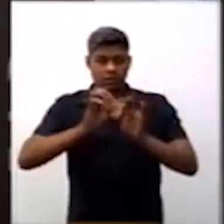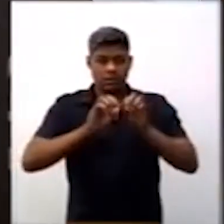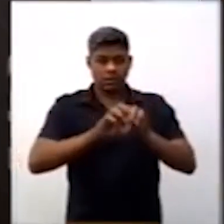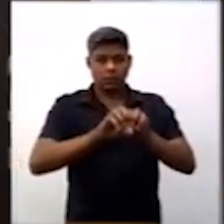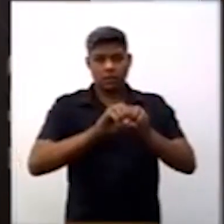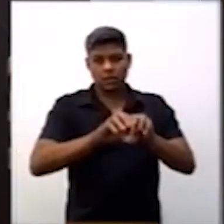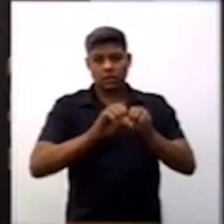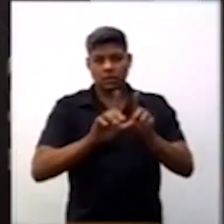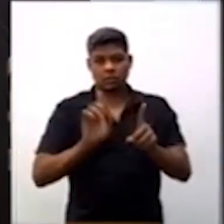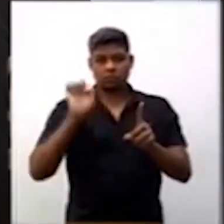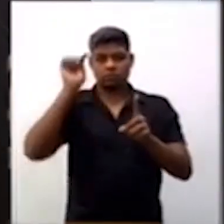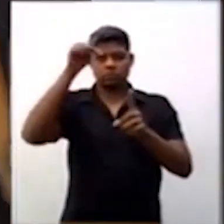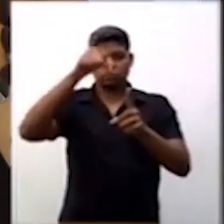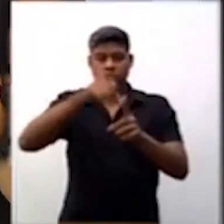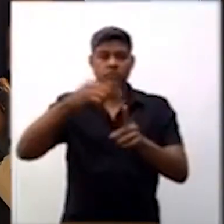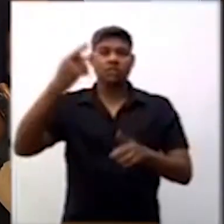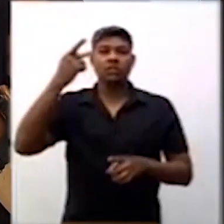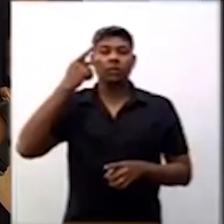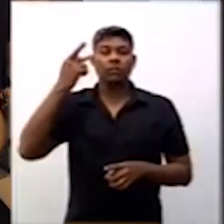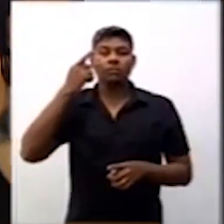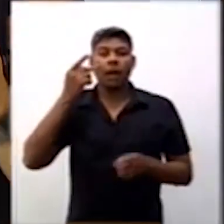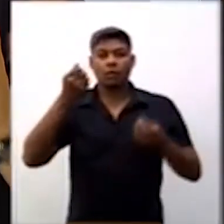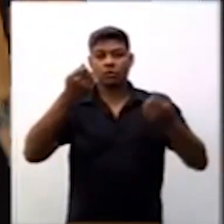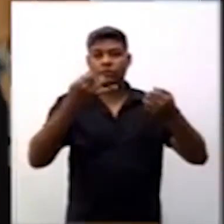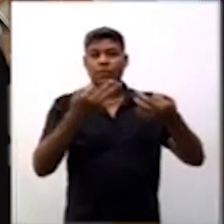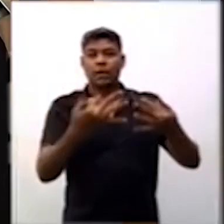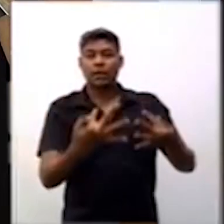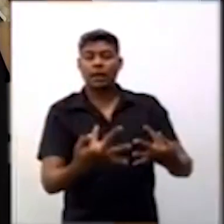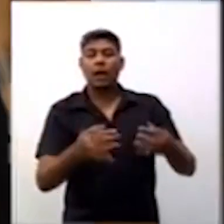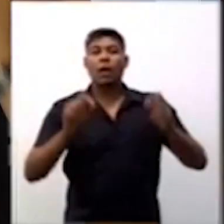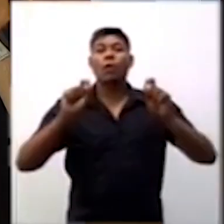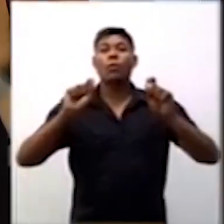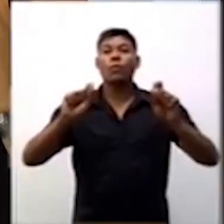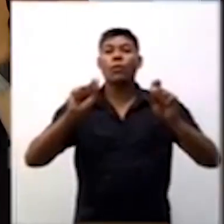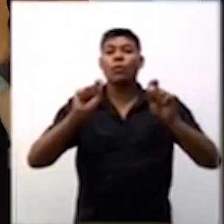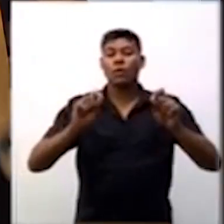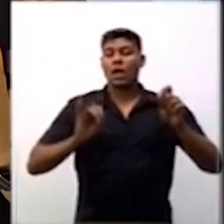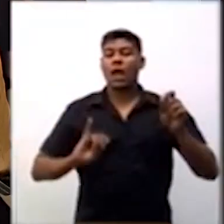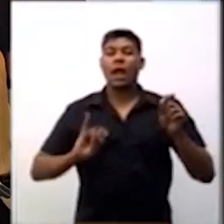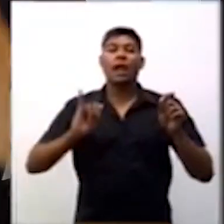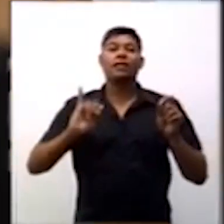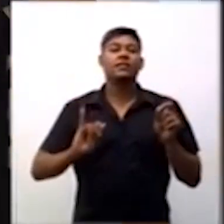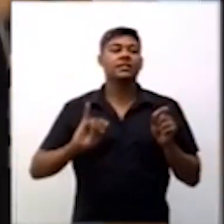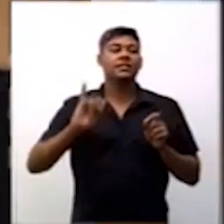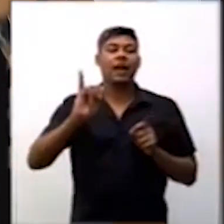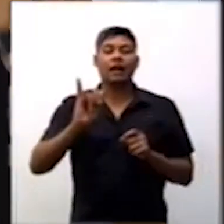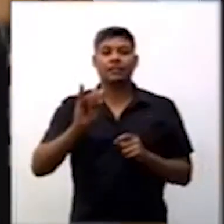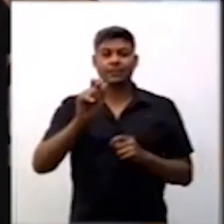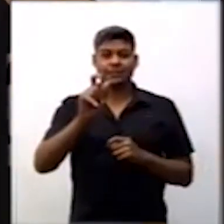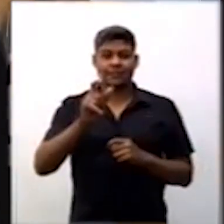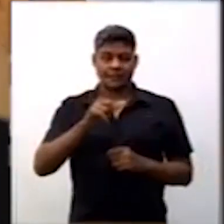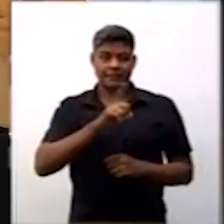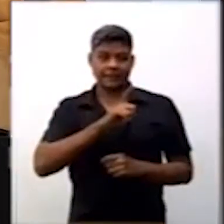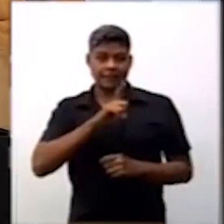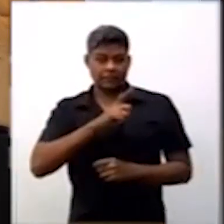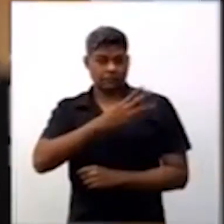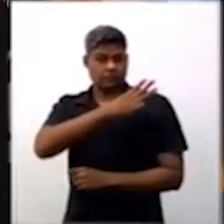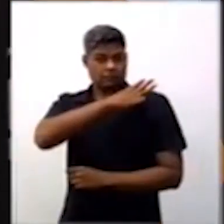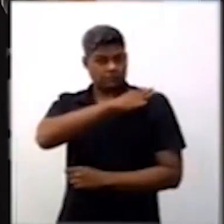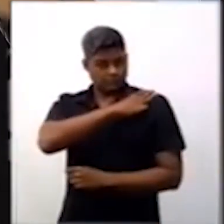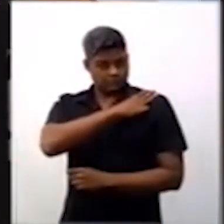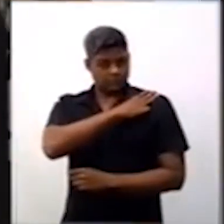de Mídias de São Paulo, para te falar sobre eletricidade. Você que está no terceiro